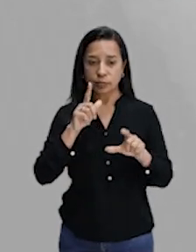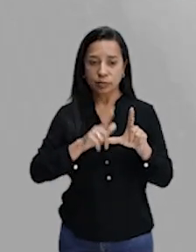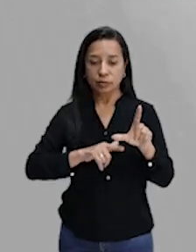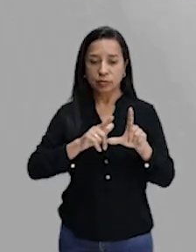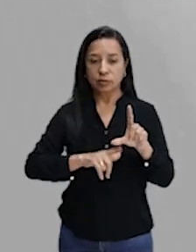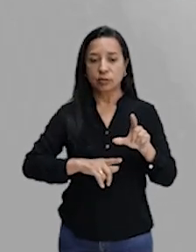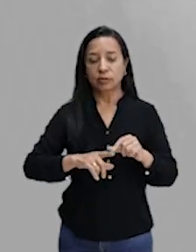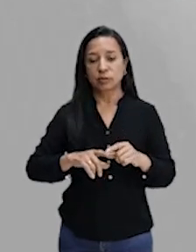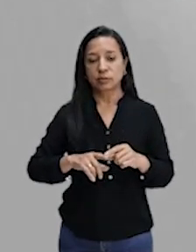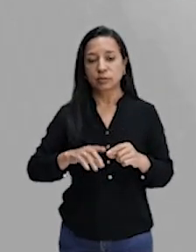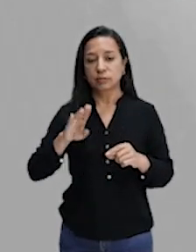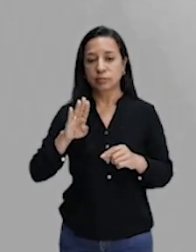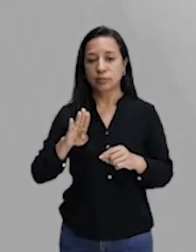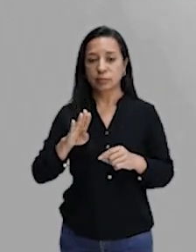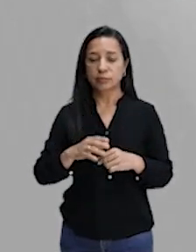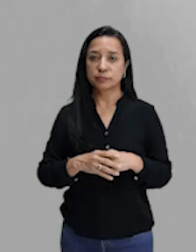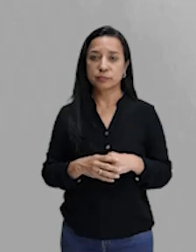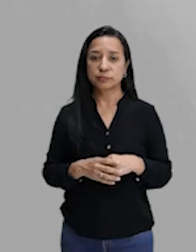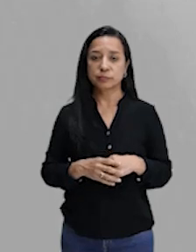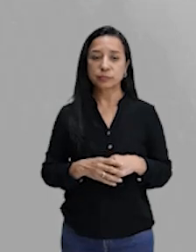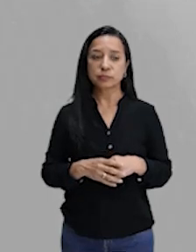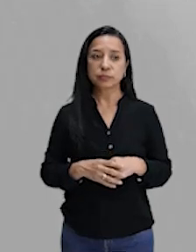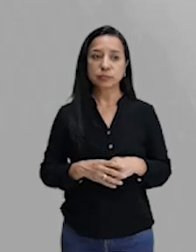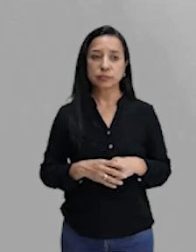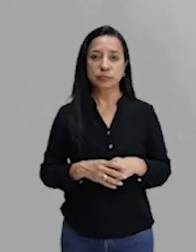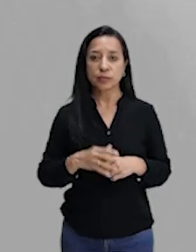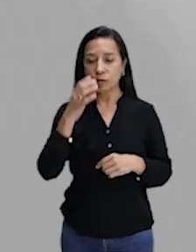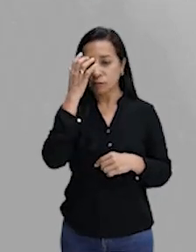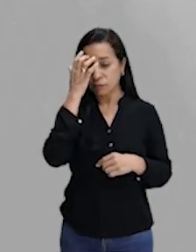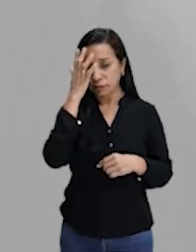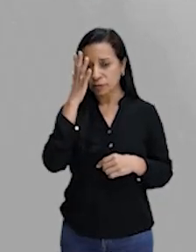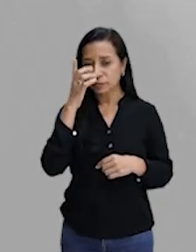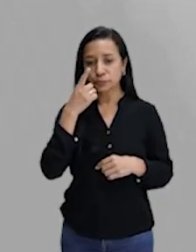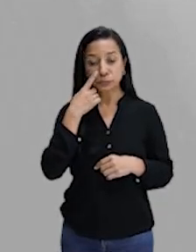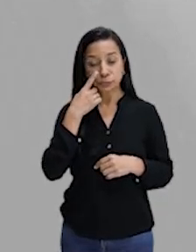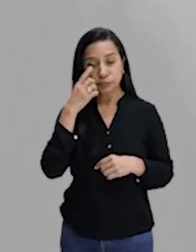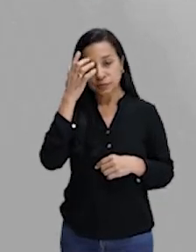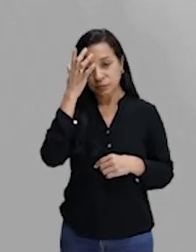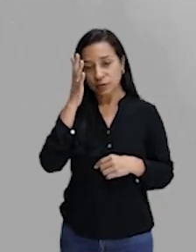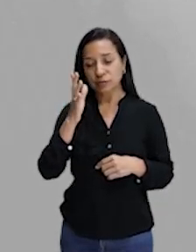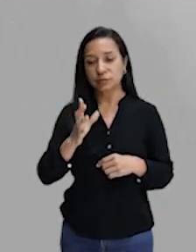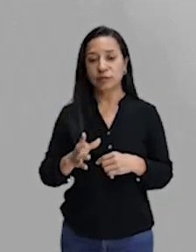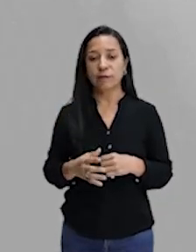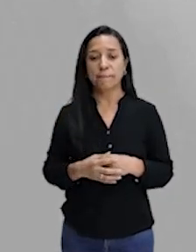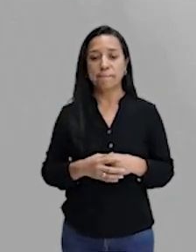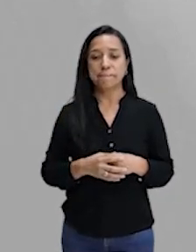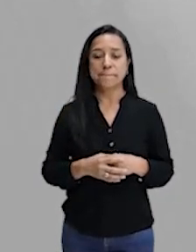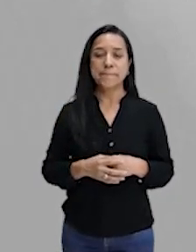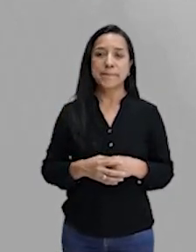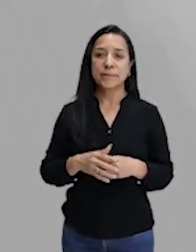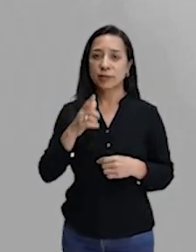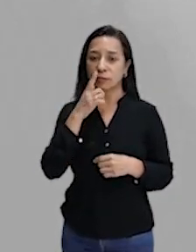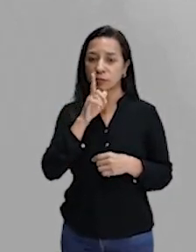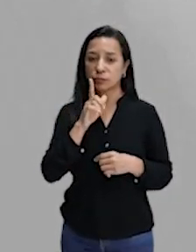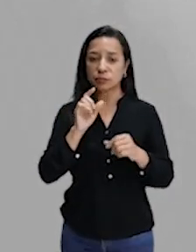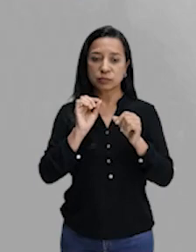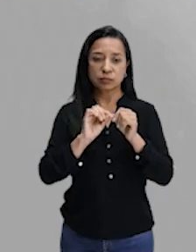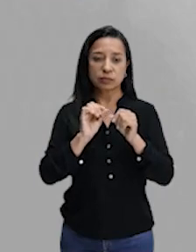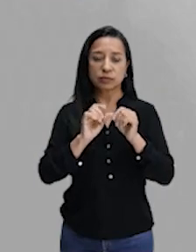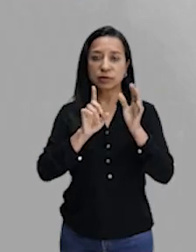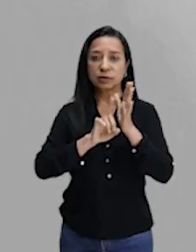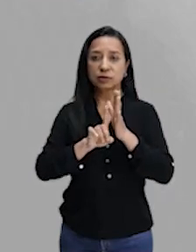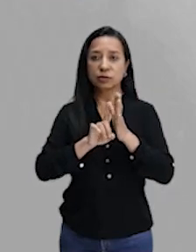a letra B Ok vira como é fácil matemática também a gente conseguiu fazer a questão bem né